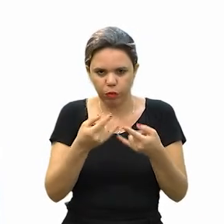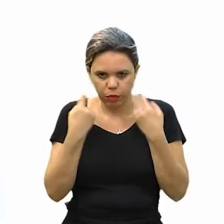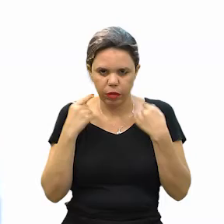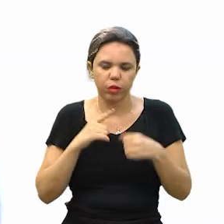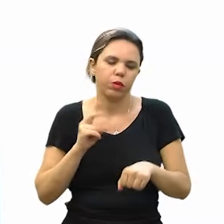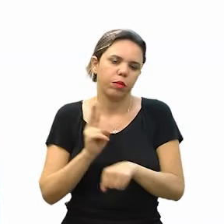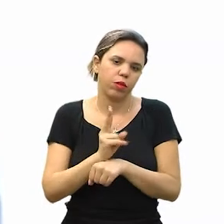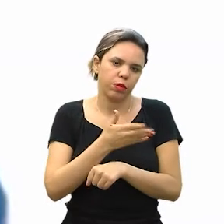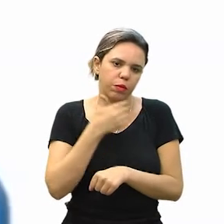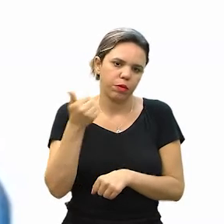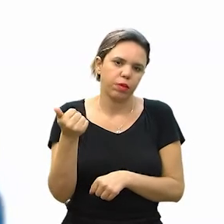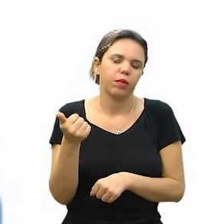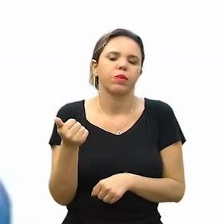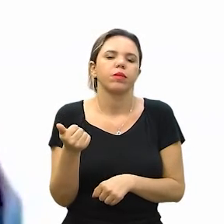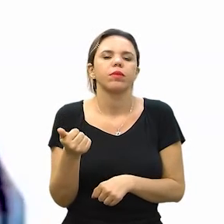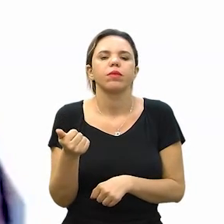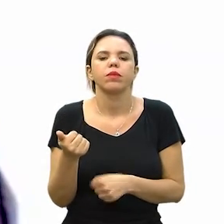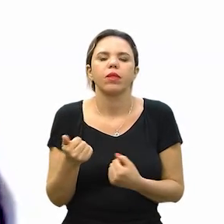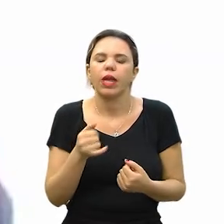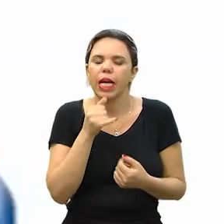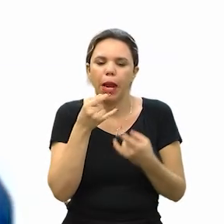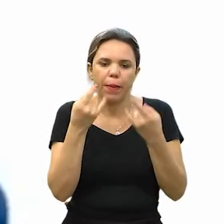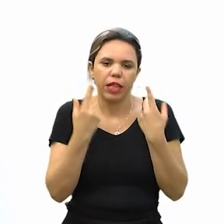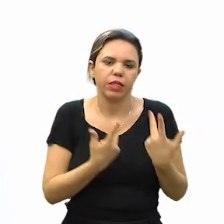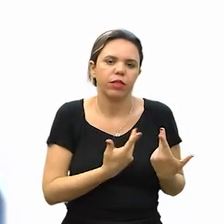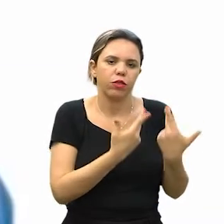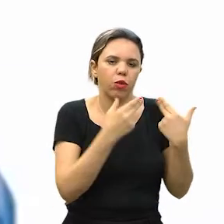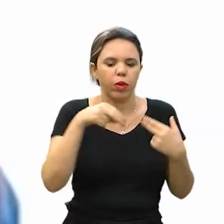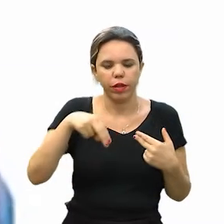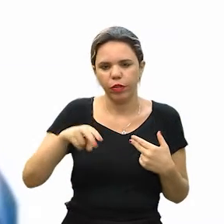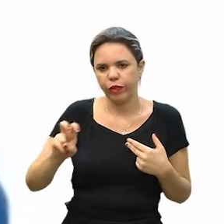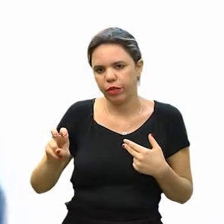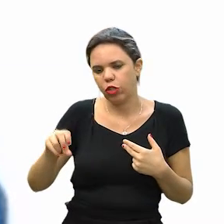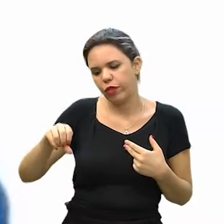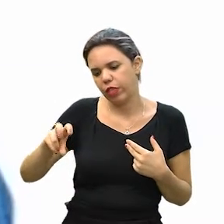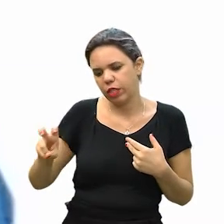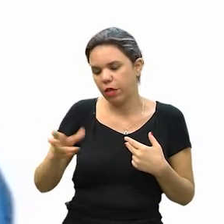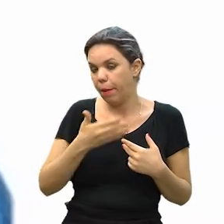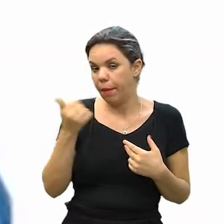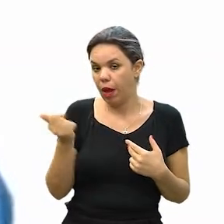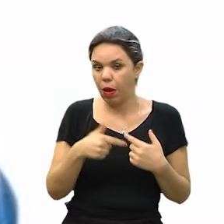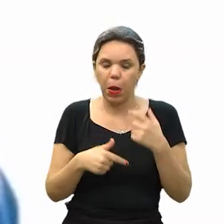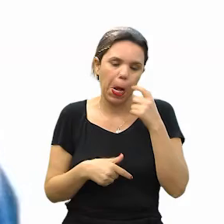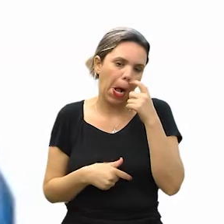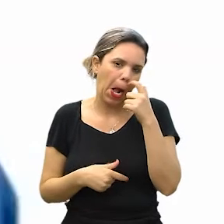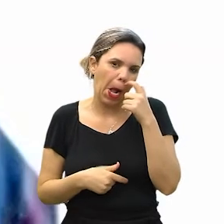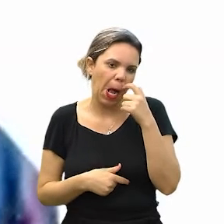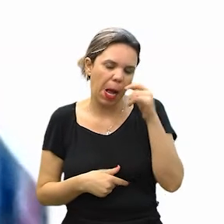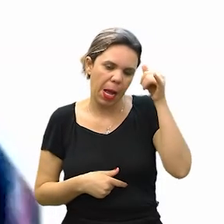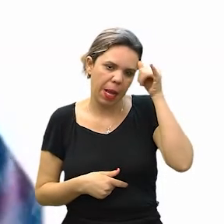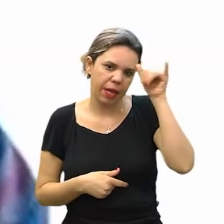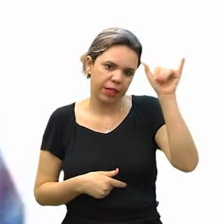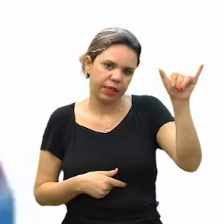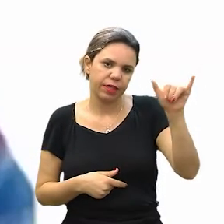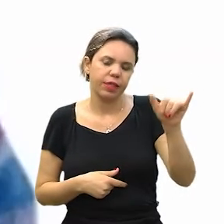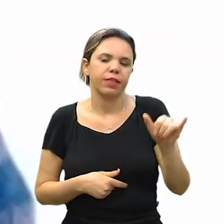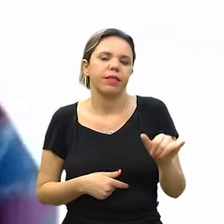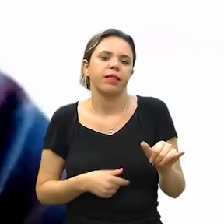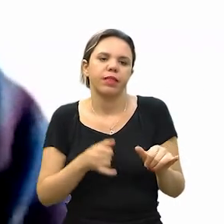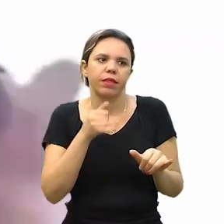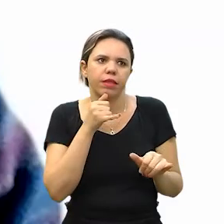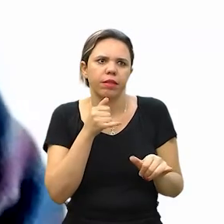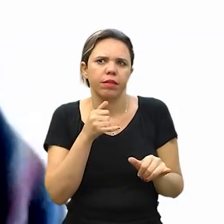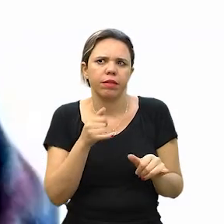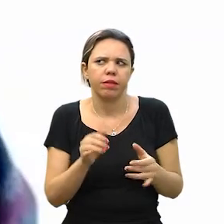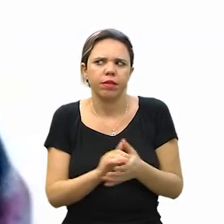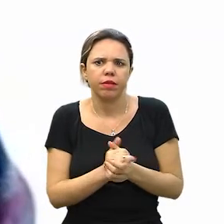aquelas que têm uma proteção melhor, a máscara cirúrgica ou aquela N95, que é ainda melhor, e evitar lavar a mão,